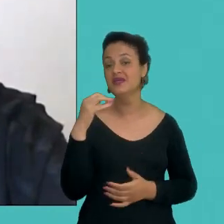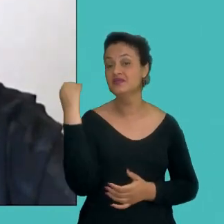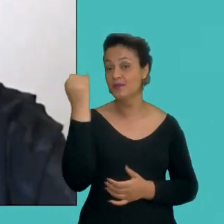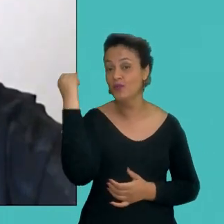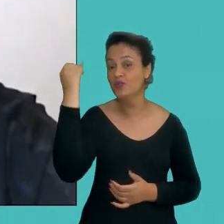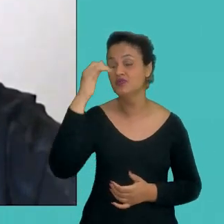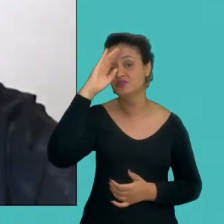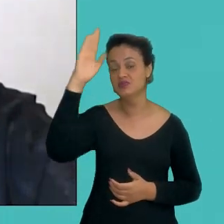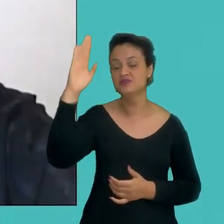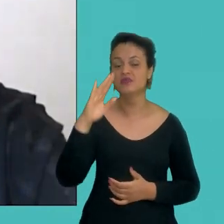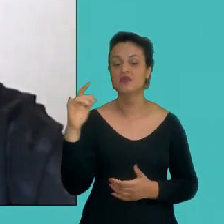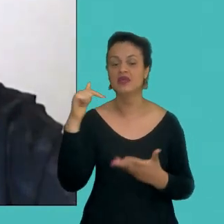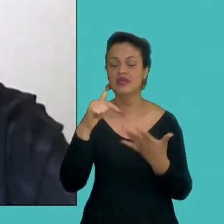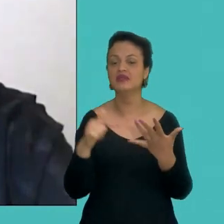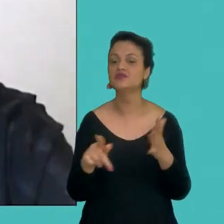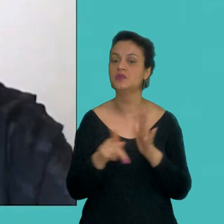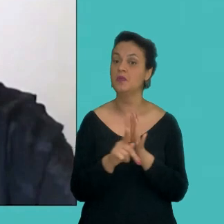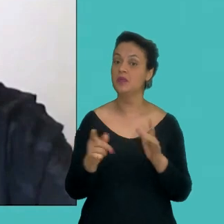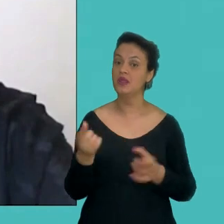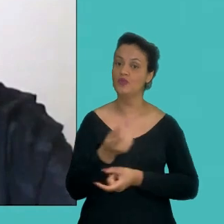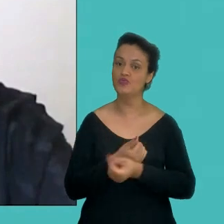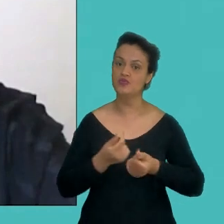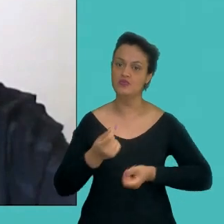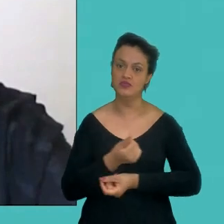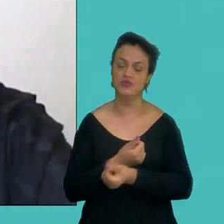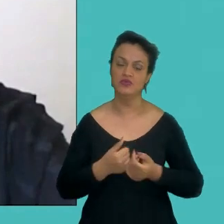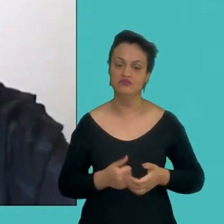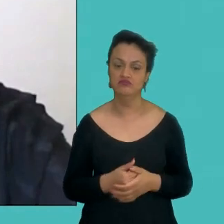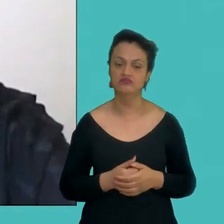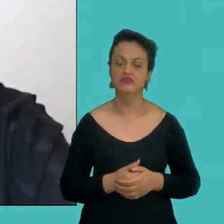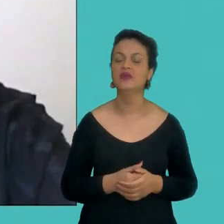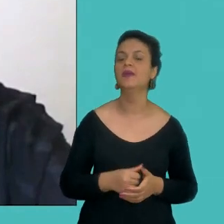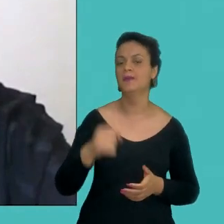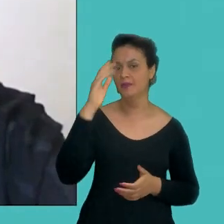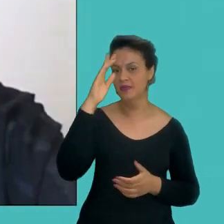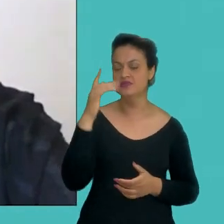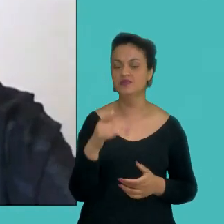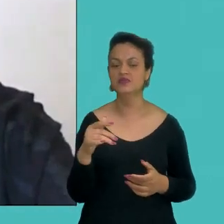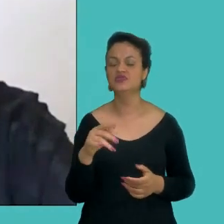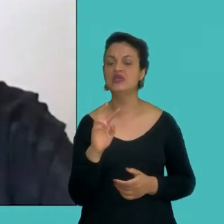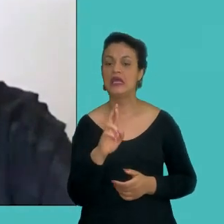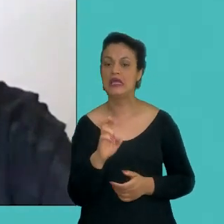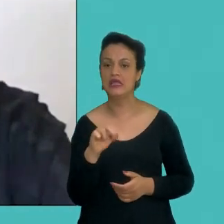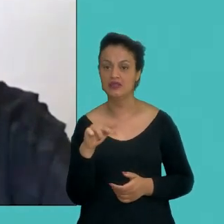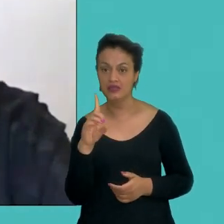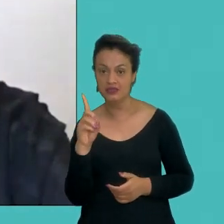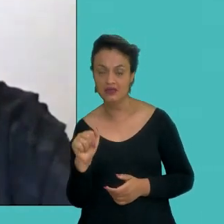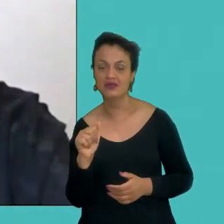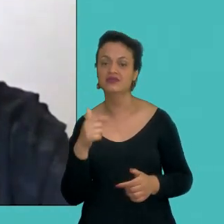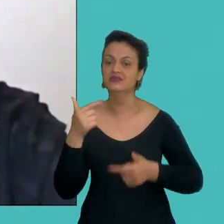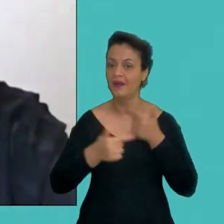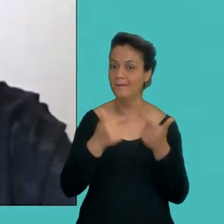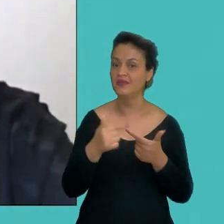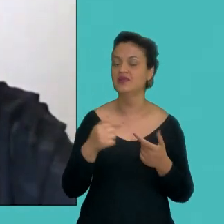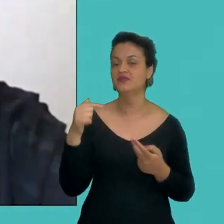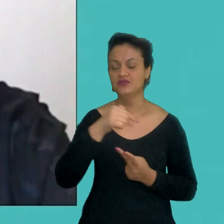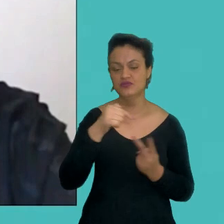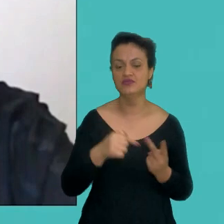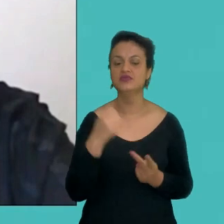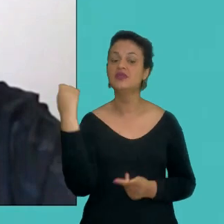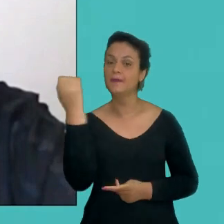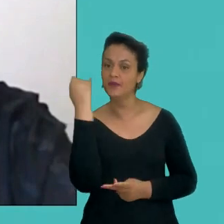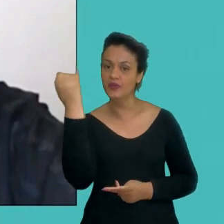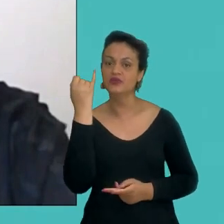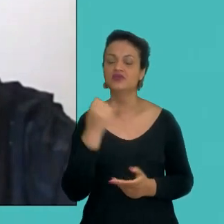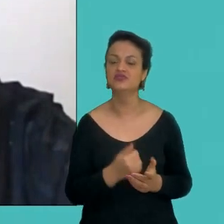mas decisivo para nós vai ser o aspecto econômico, particularmente renda e desemprego. Esses